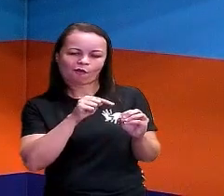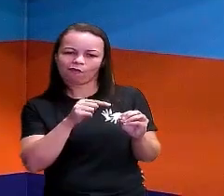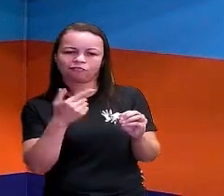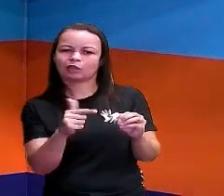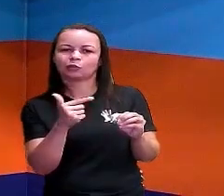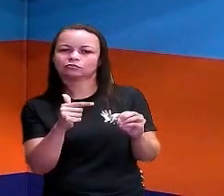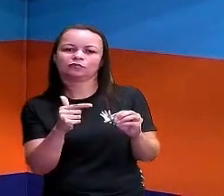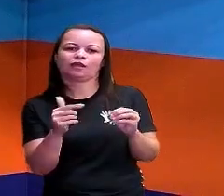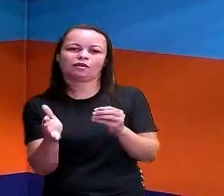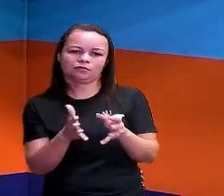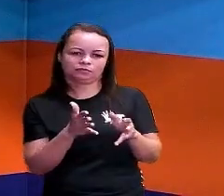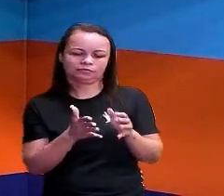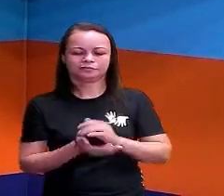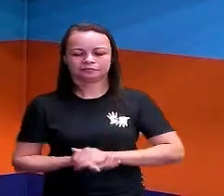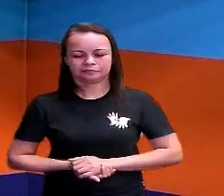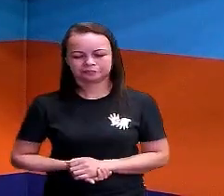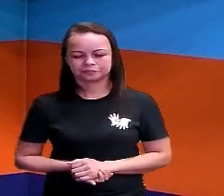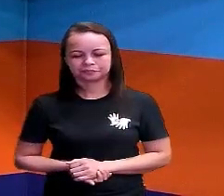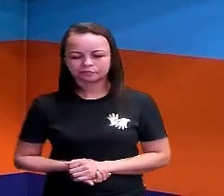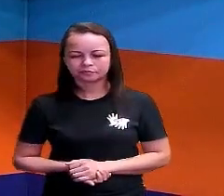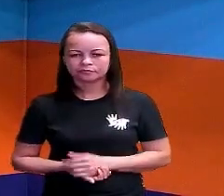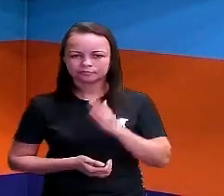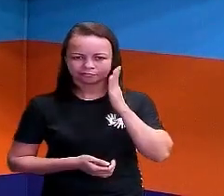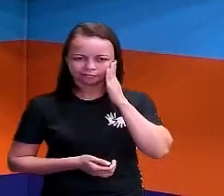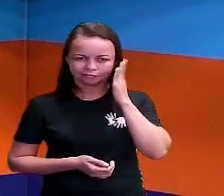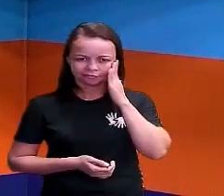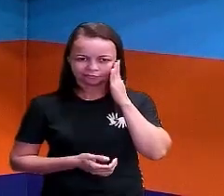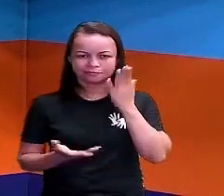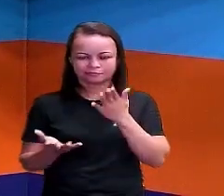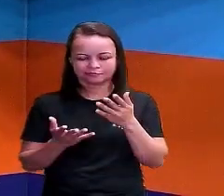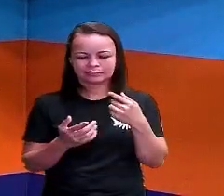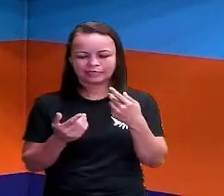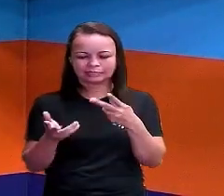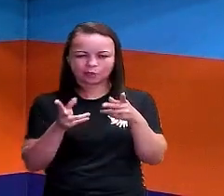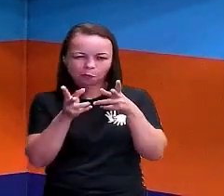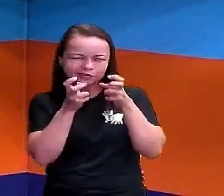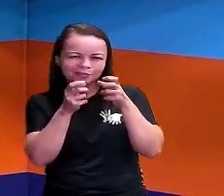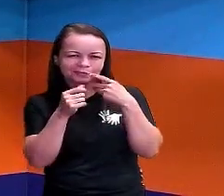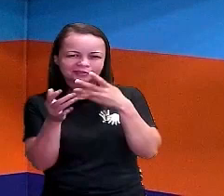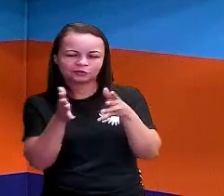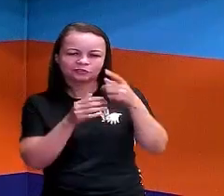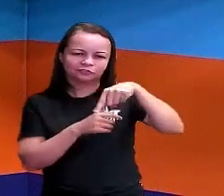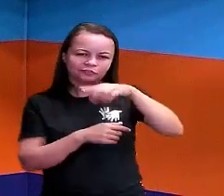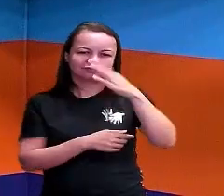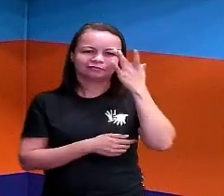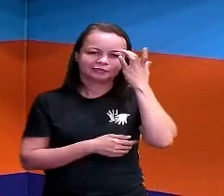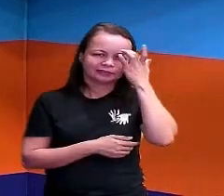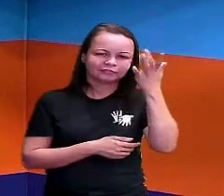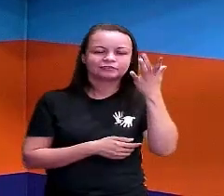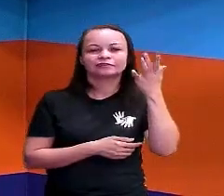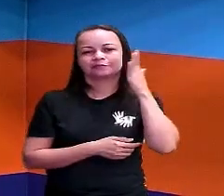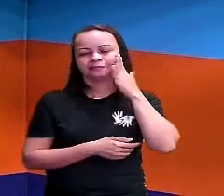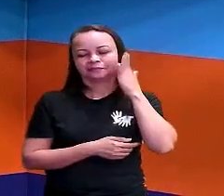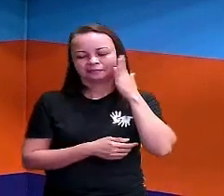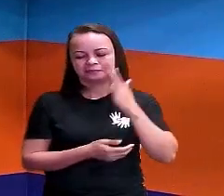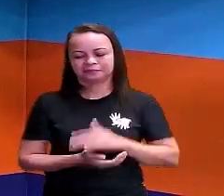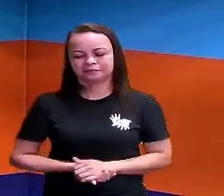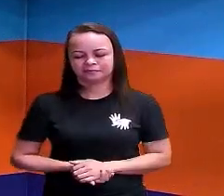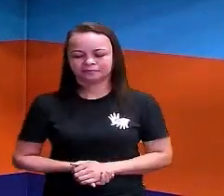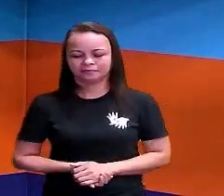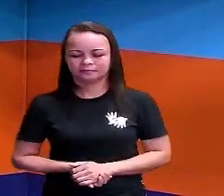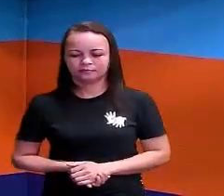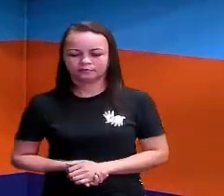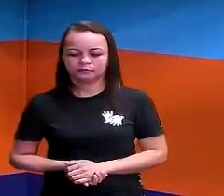retirar algo daquele número. Deu para entender? Vamos para essa concepção que fica mais fácil de você entender. Então, vamos seguir.